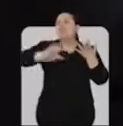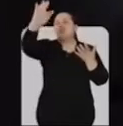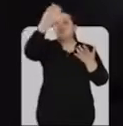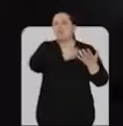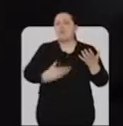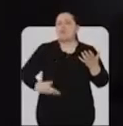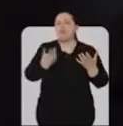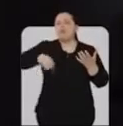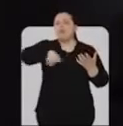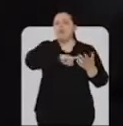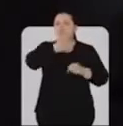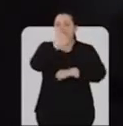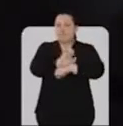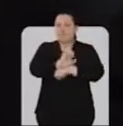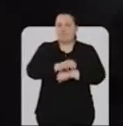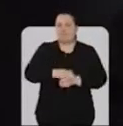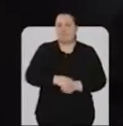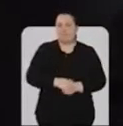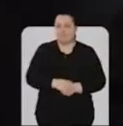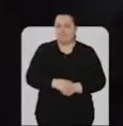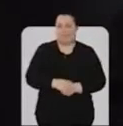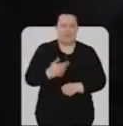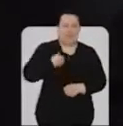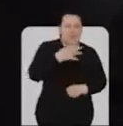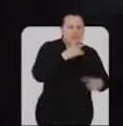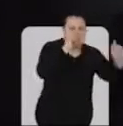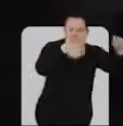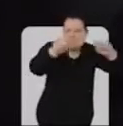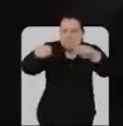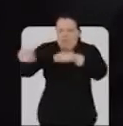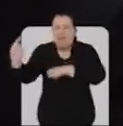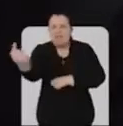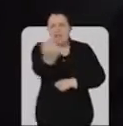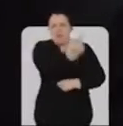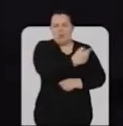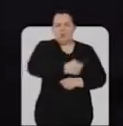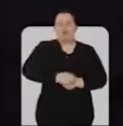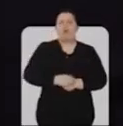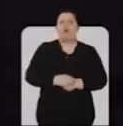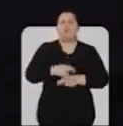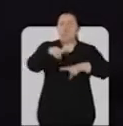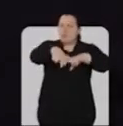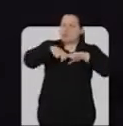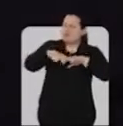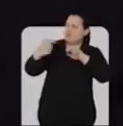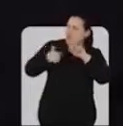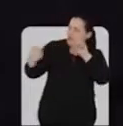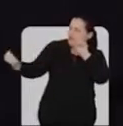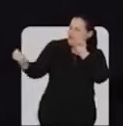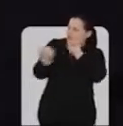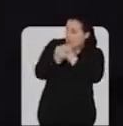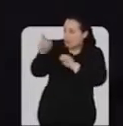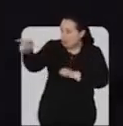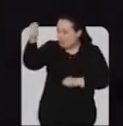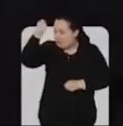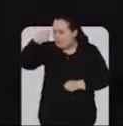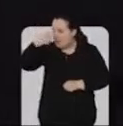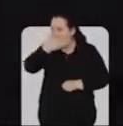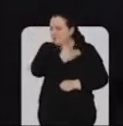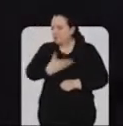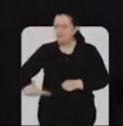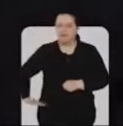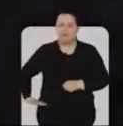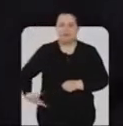ser o próximo governador do estado? Eu conheço o potencial de cada um de vocês. E é por isso, governador Beto Richa, que